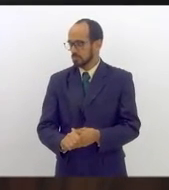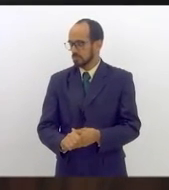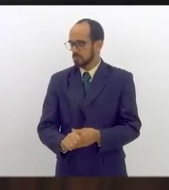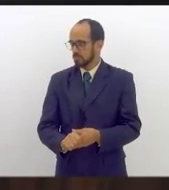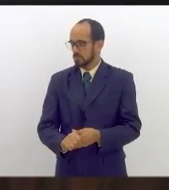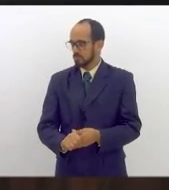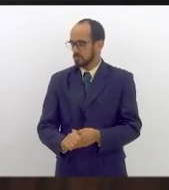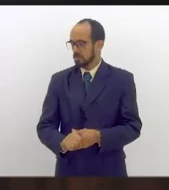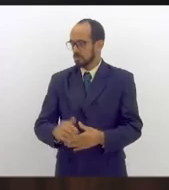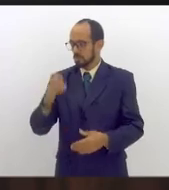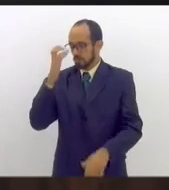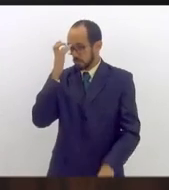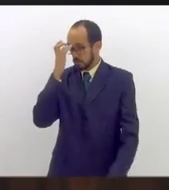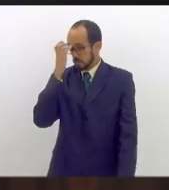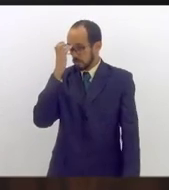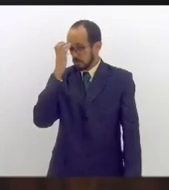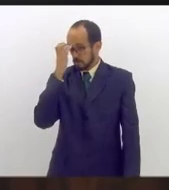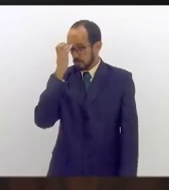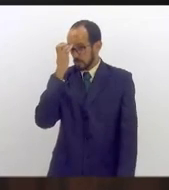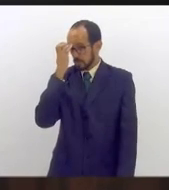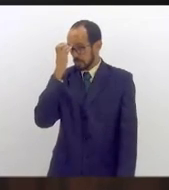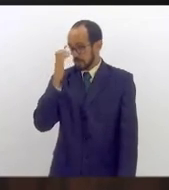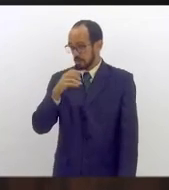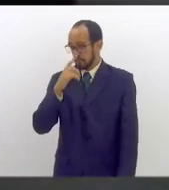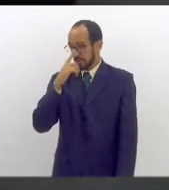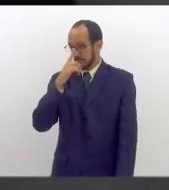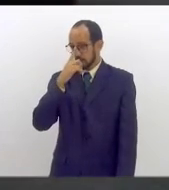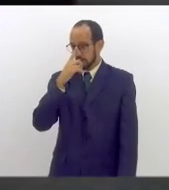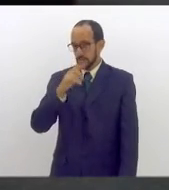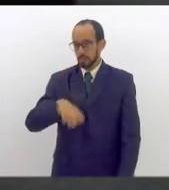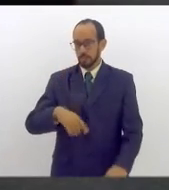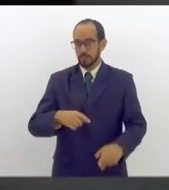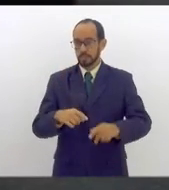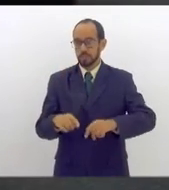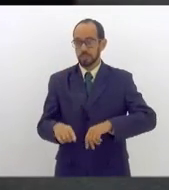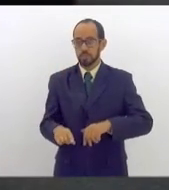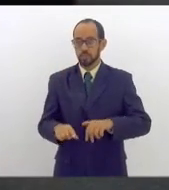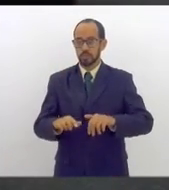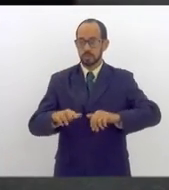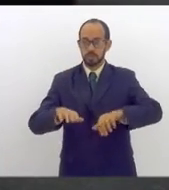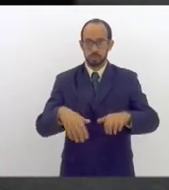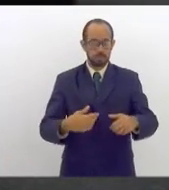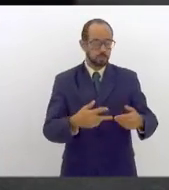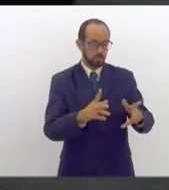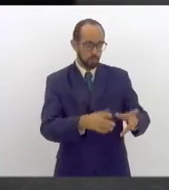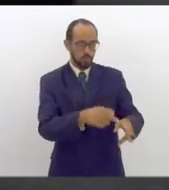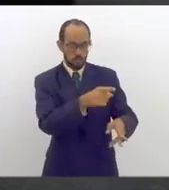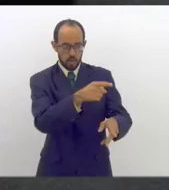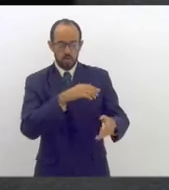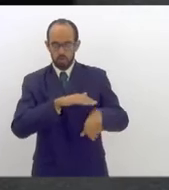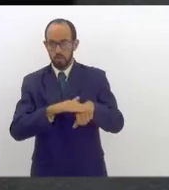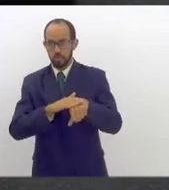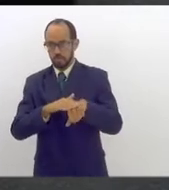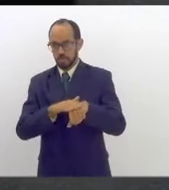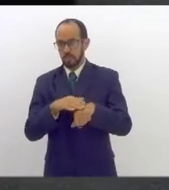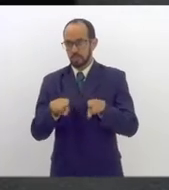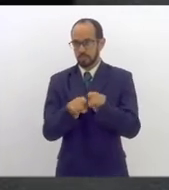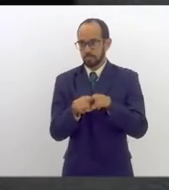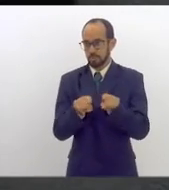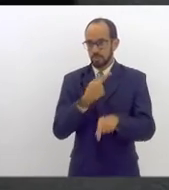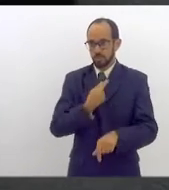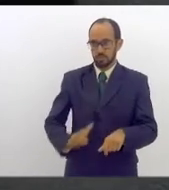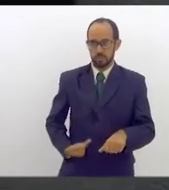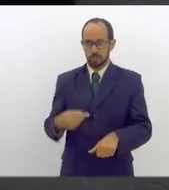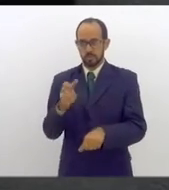na pauta. Deputado Valdeque Carneiro, uma questão de ordem. Exatamente nessa linha, até conversei há pouco com o nosso governador em exercício,